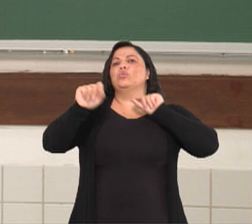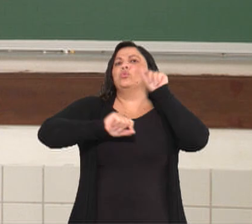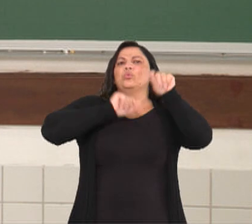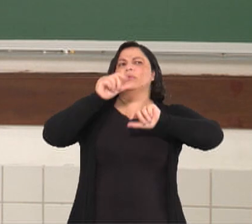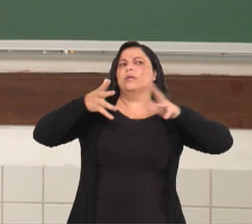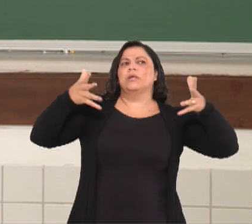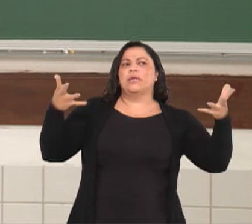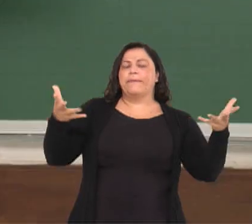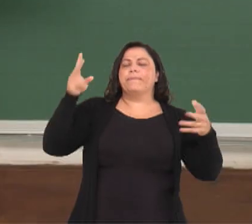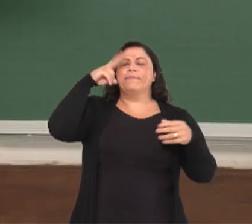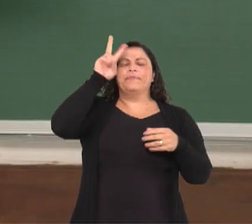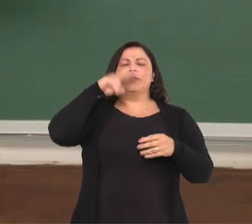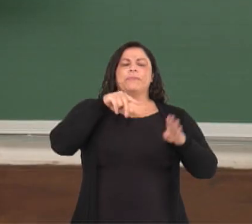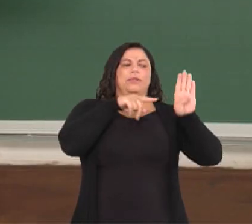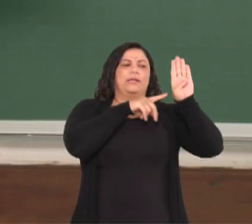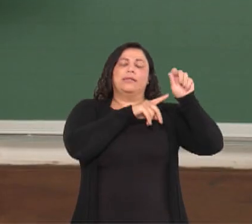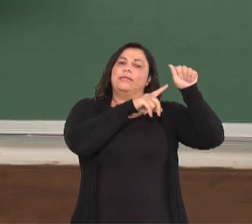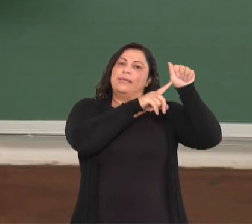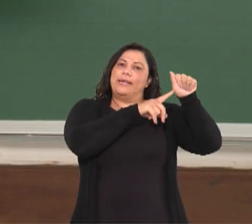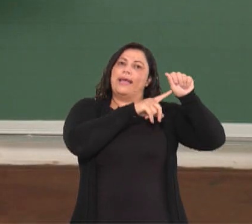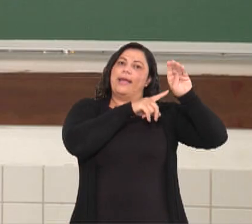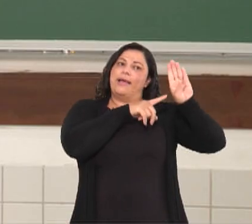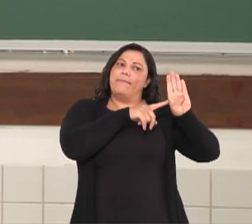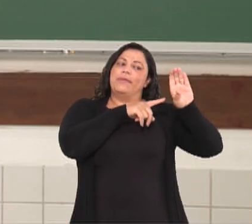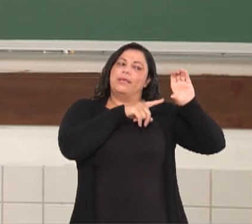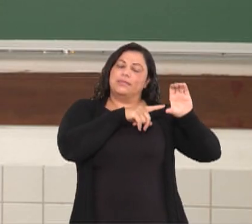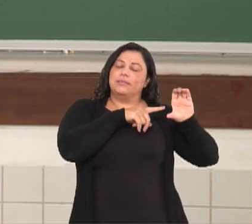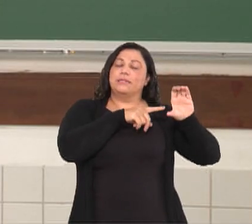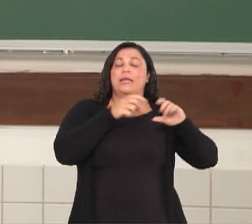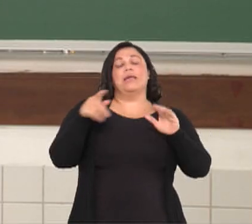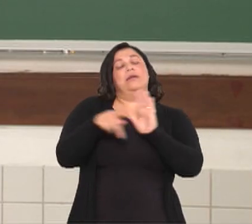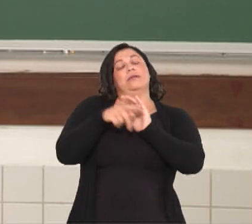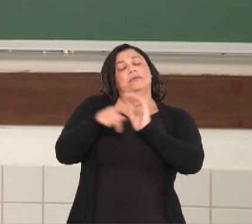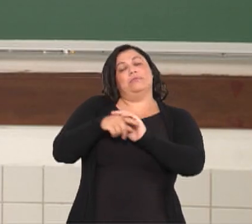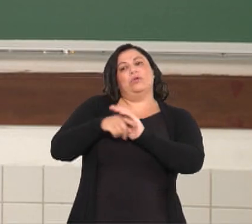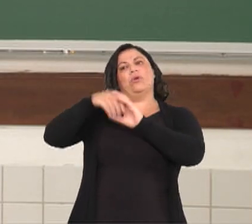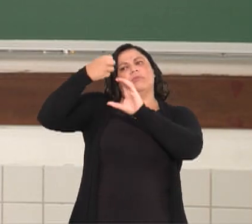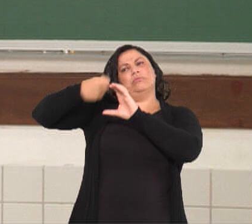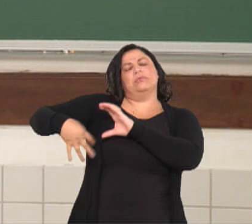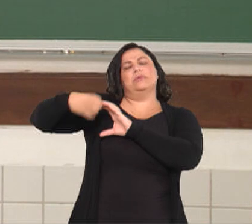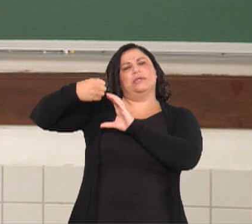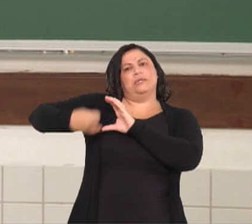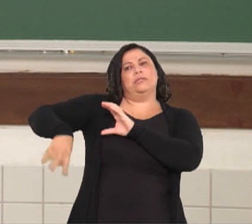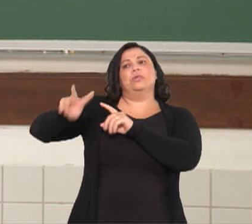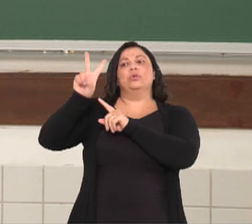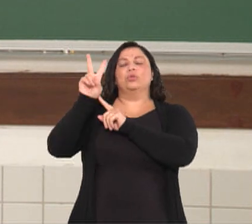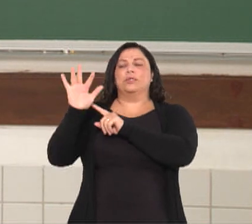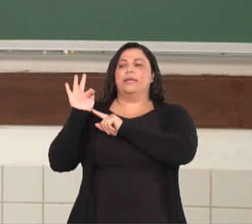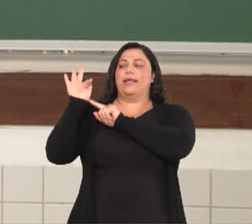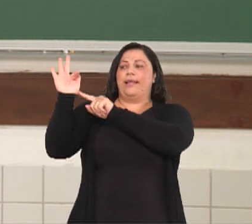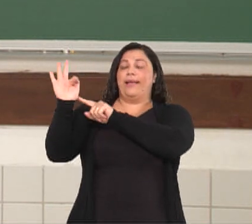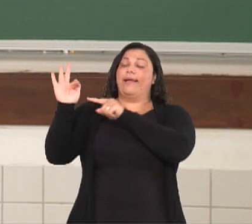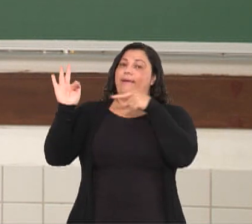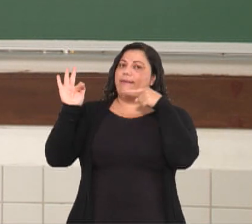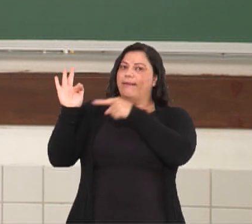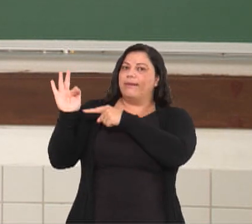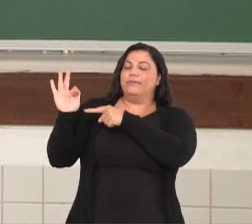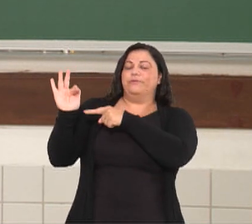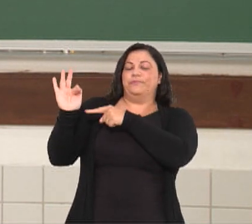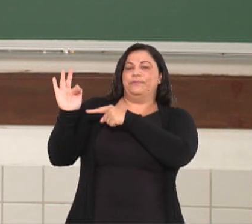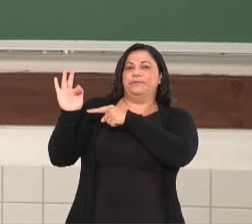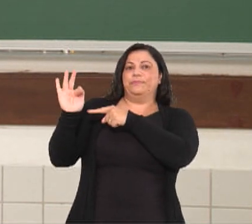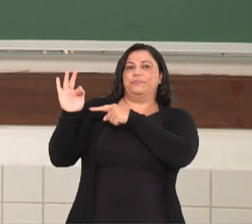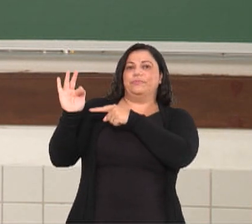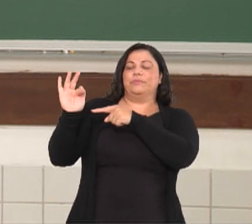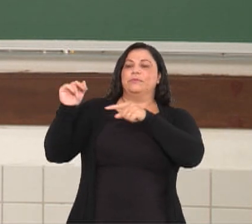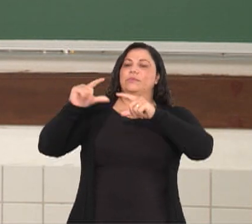Lembrando que intensidade, direção e sentido são as características de uma grandeza vetorial. Força elétrica